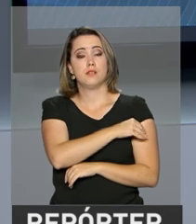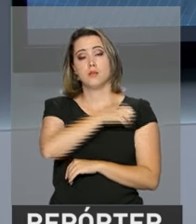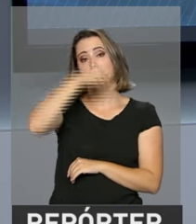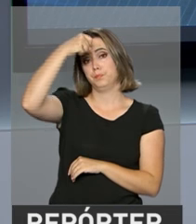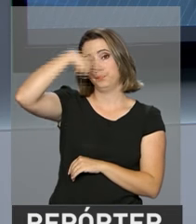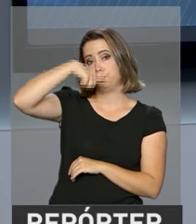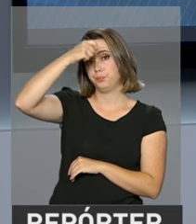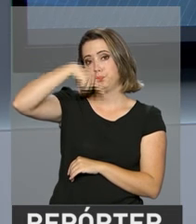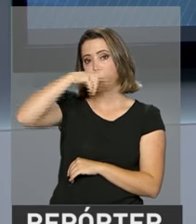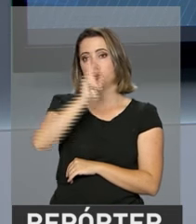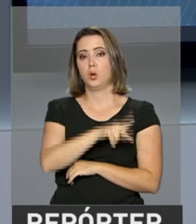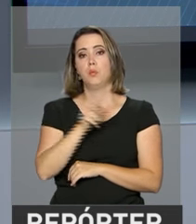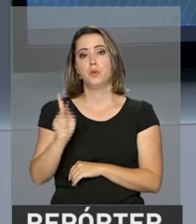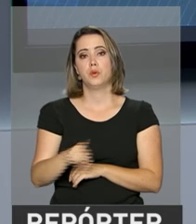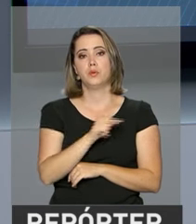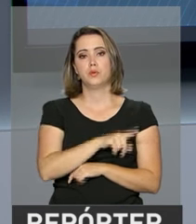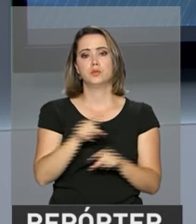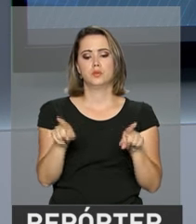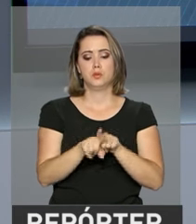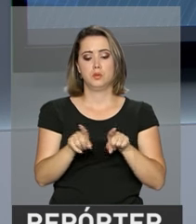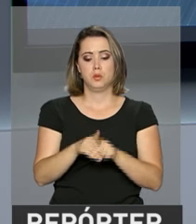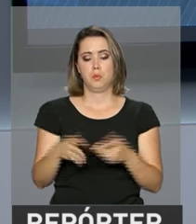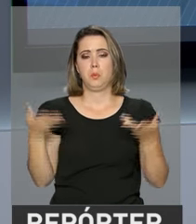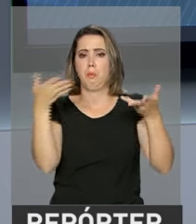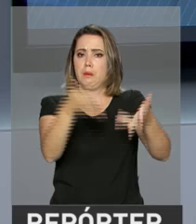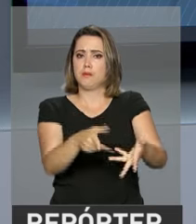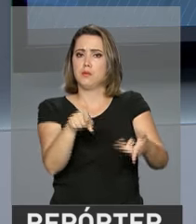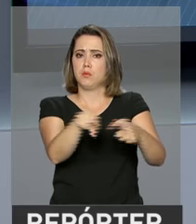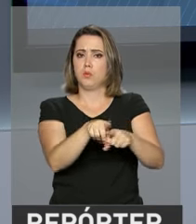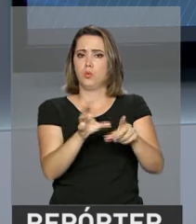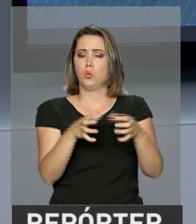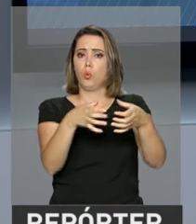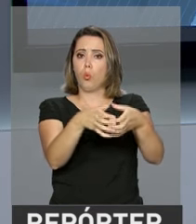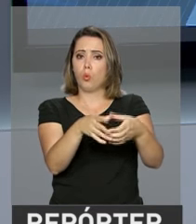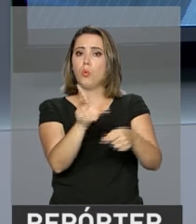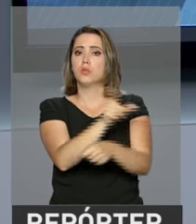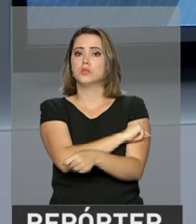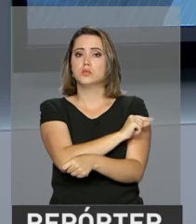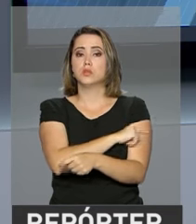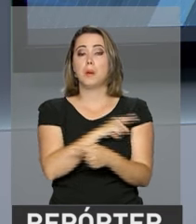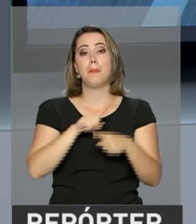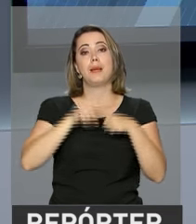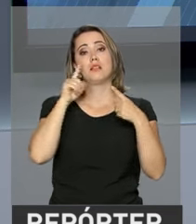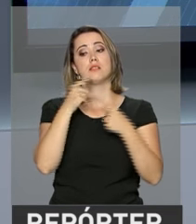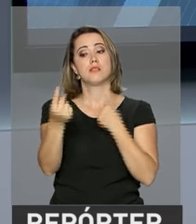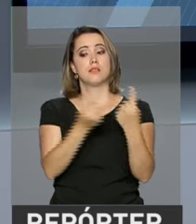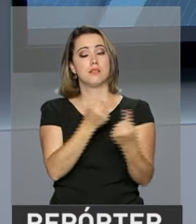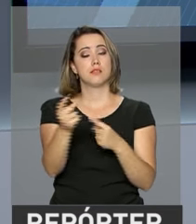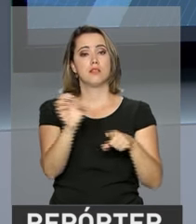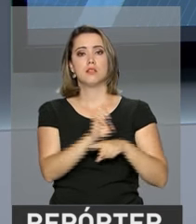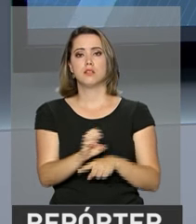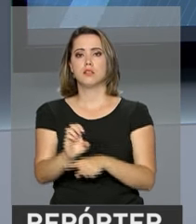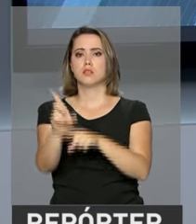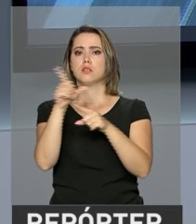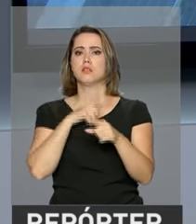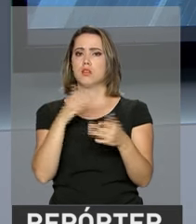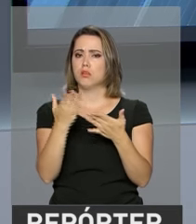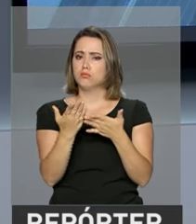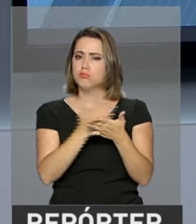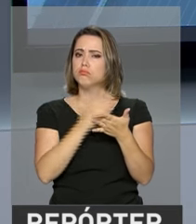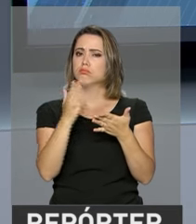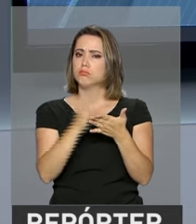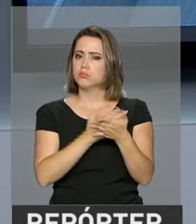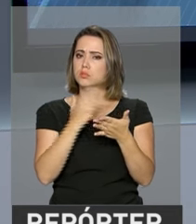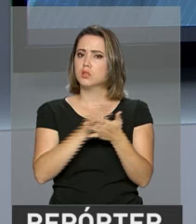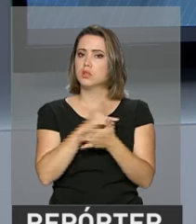redes pública e privada passam a fazer parte do público-alvo. Mas é bom lembrar que cada estado vai definir o próprio cronograma de